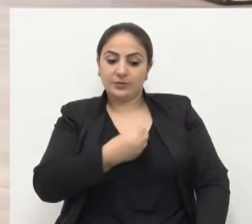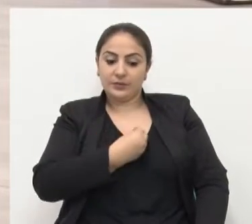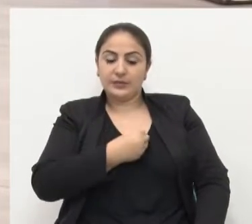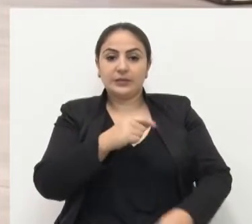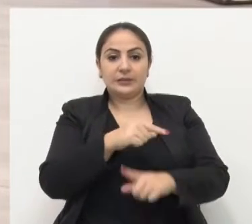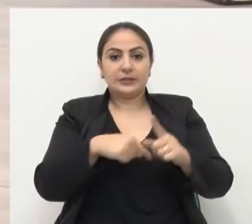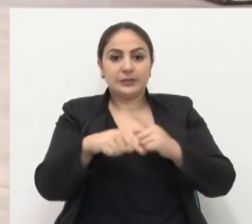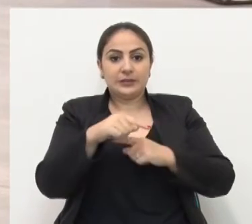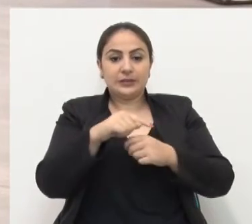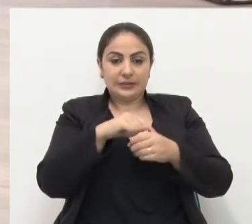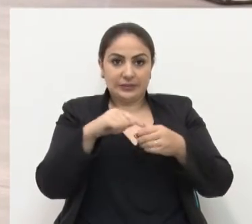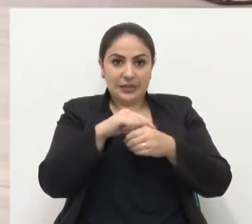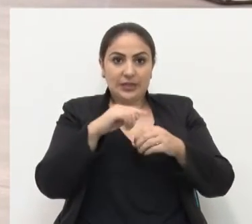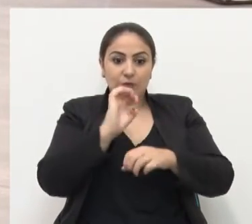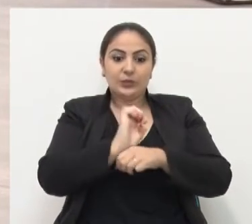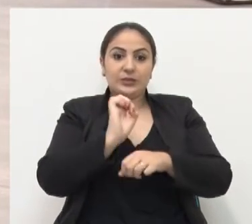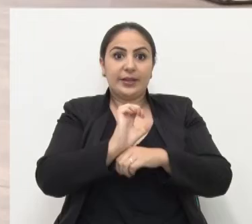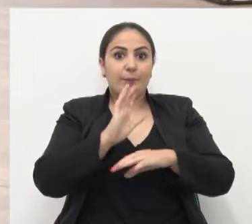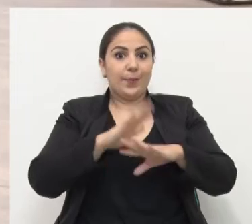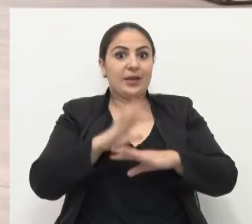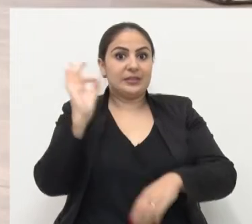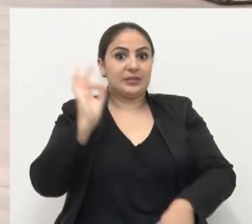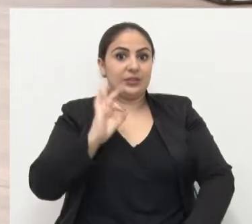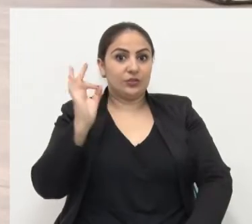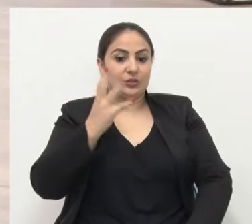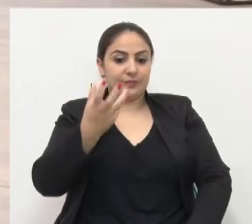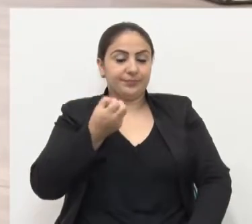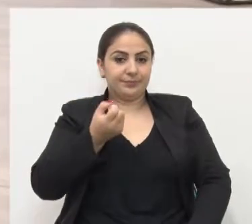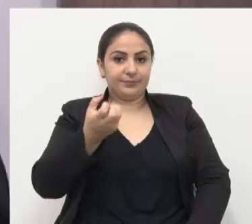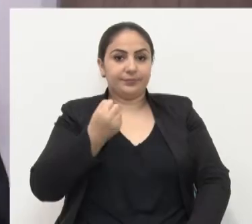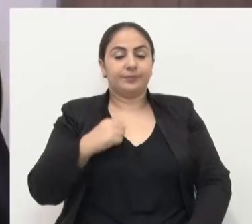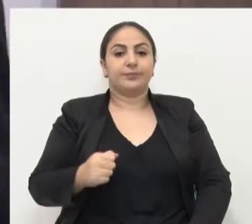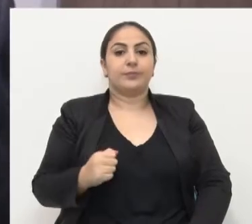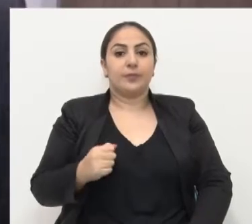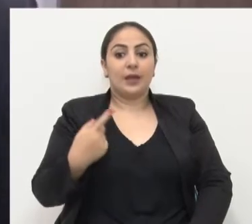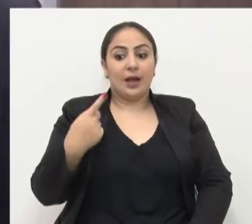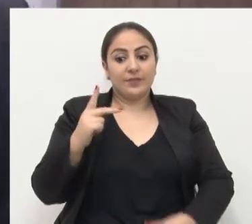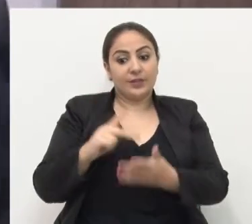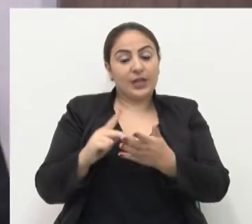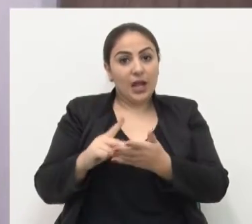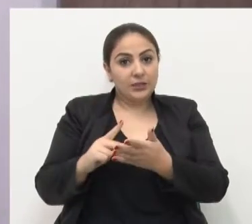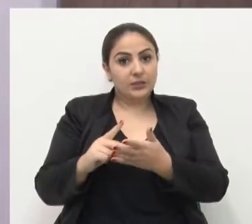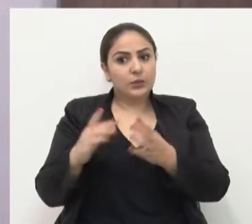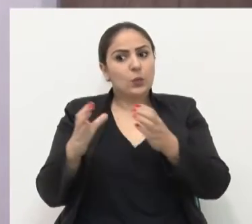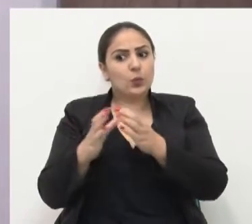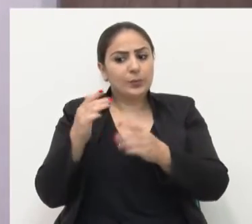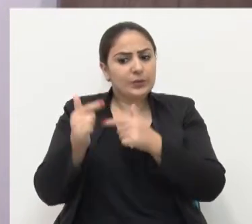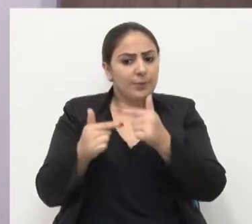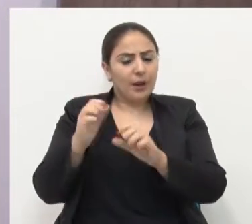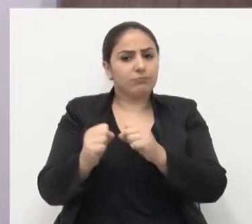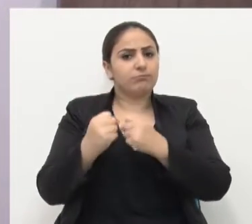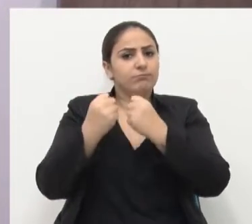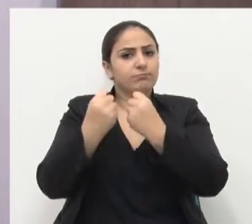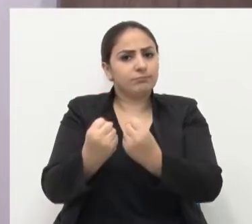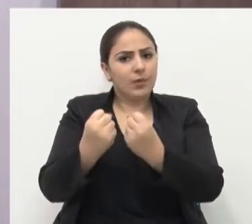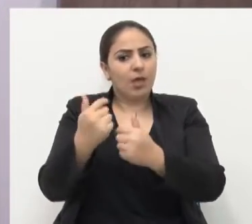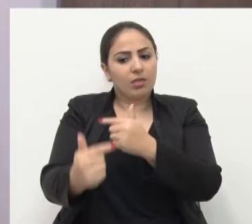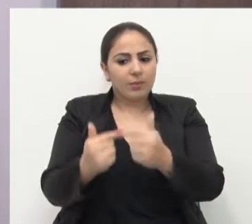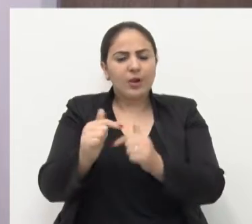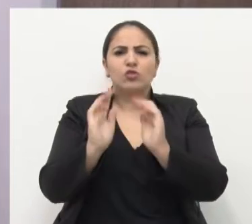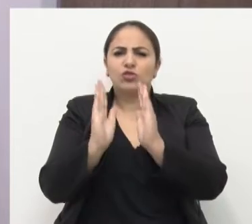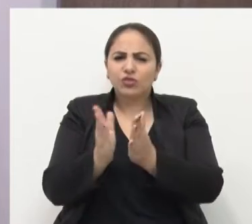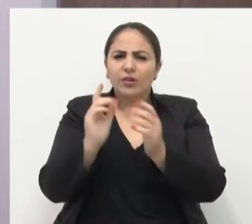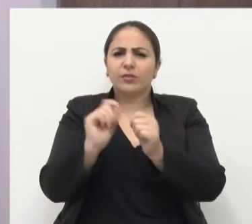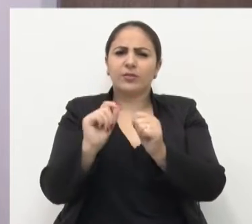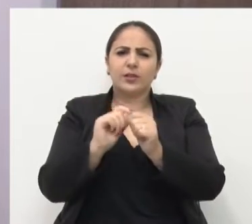está entre as cidades do estado com o menor índice de arrecadações na verdade esse grupo de trabalho e vem reforçar o trabalho que já